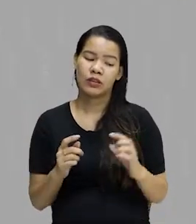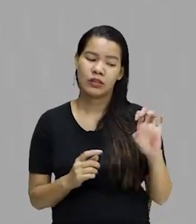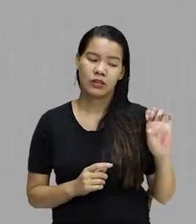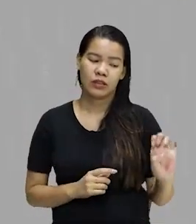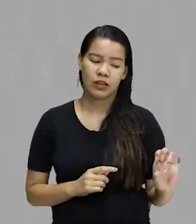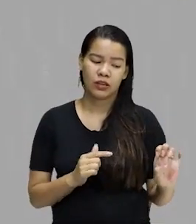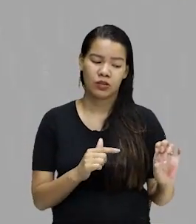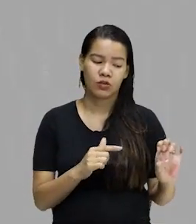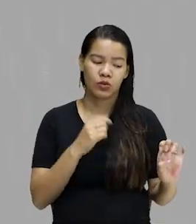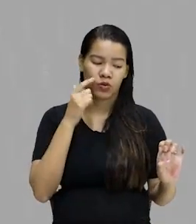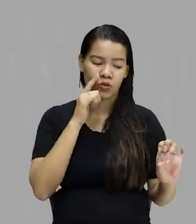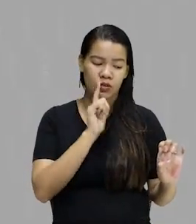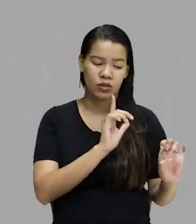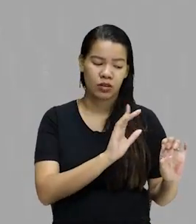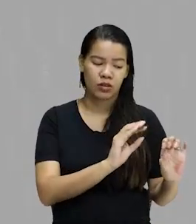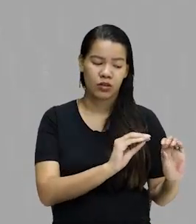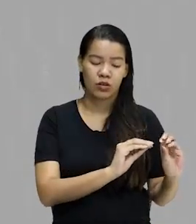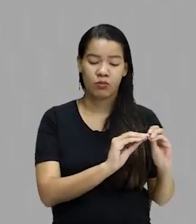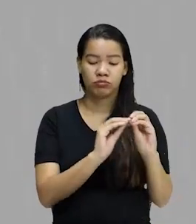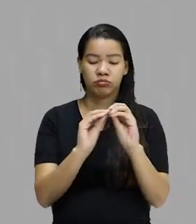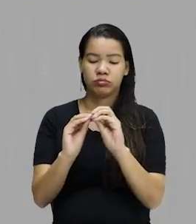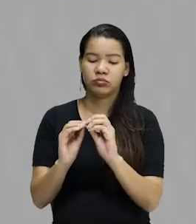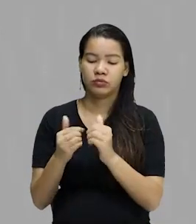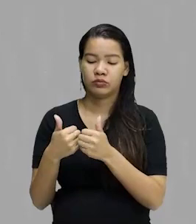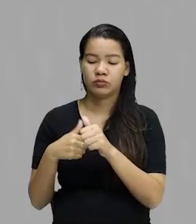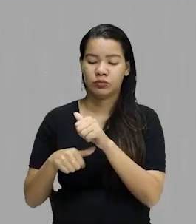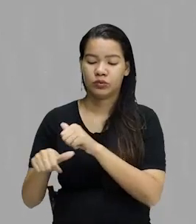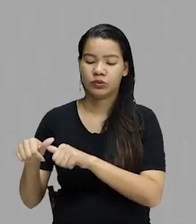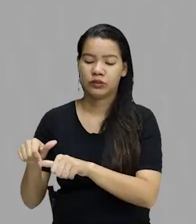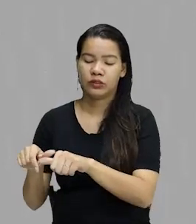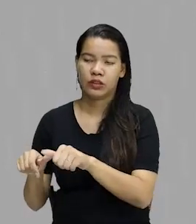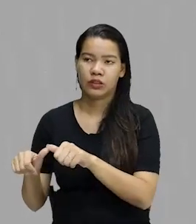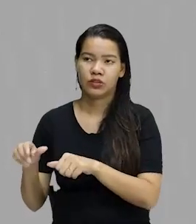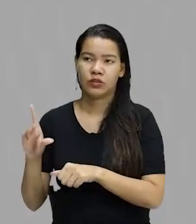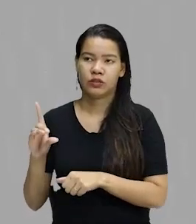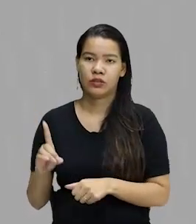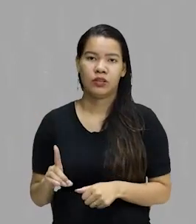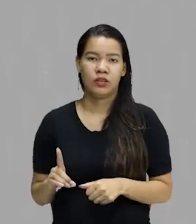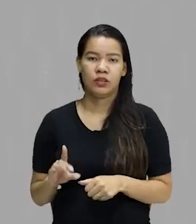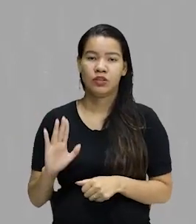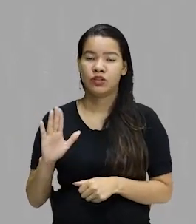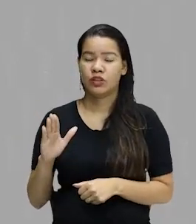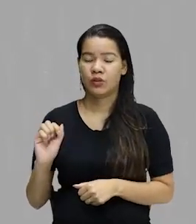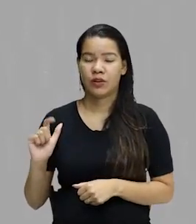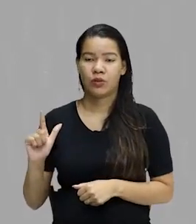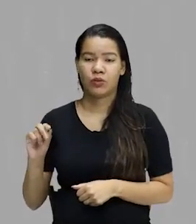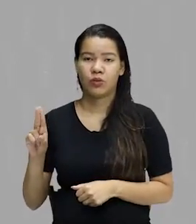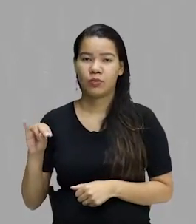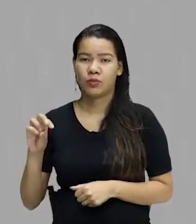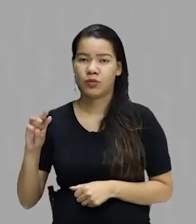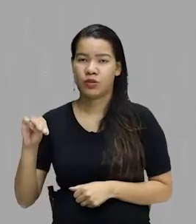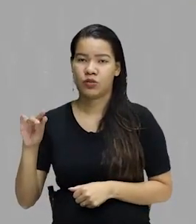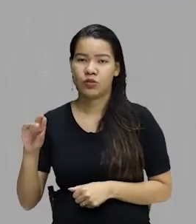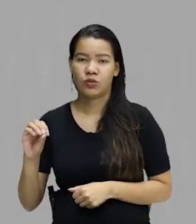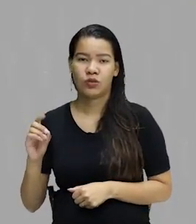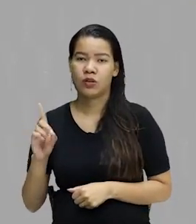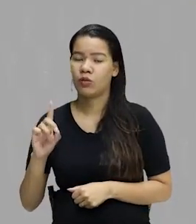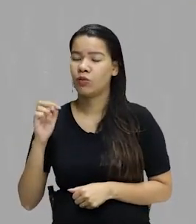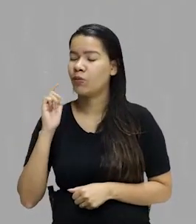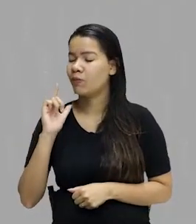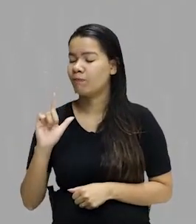O alumínio, por estar à direita do sódio, ele não vai conseguir deslocar o elemento